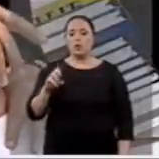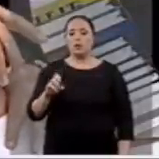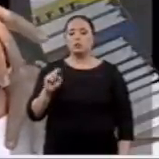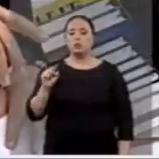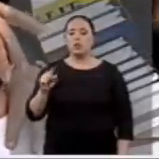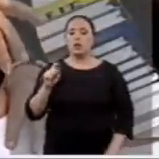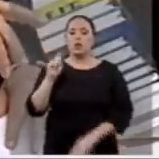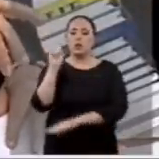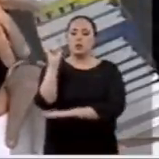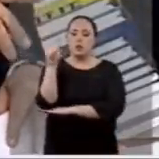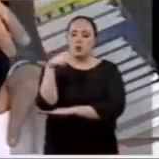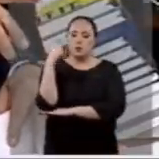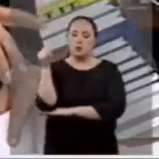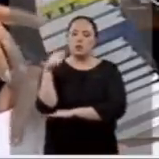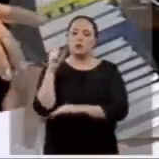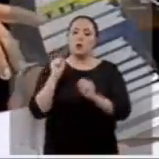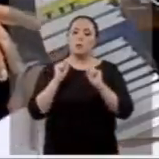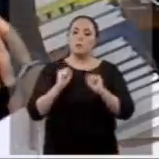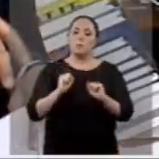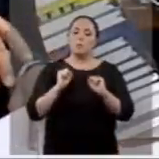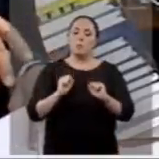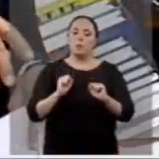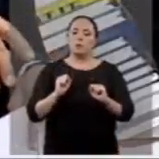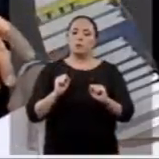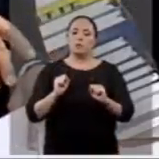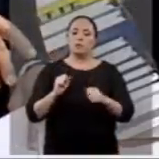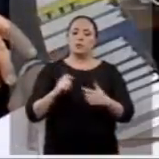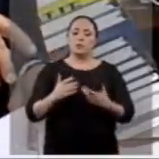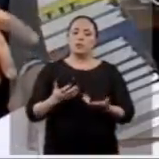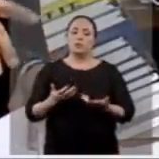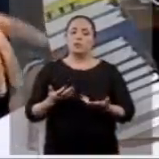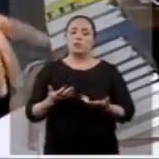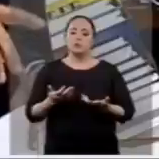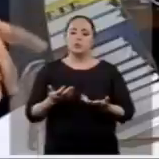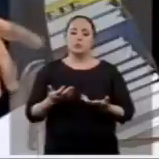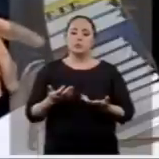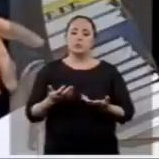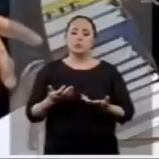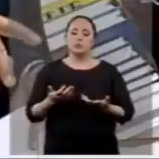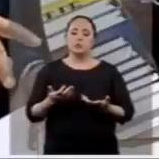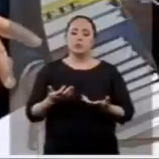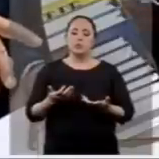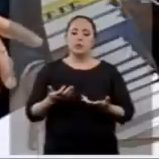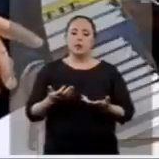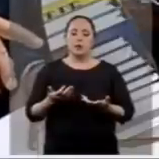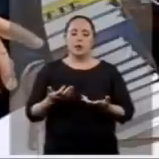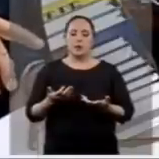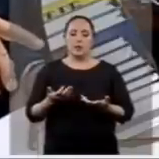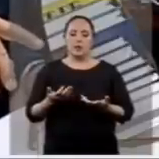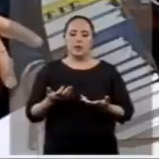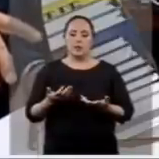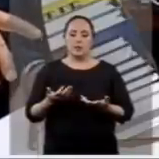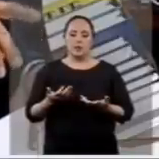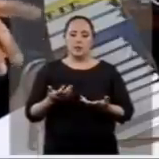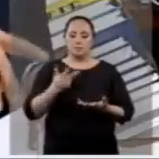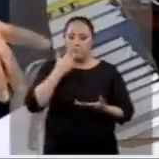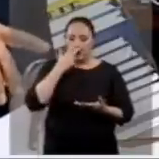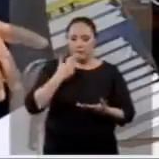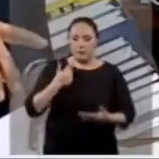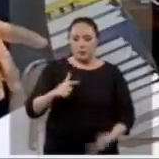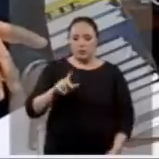Estado-membro pode despedir-se do direito-dever